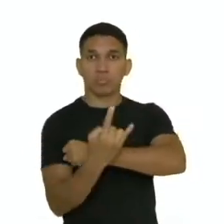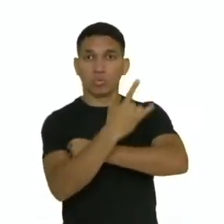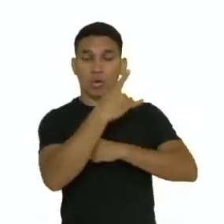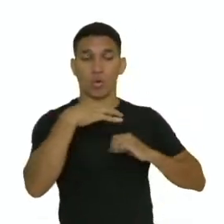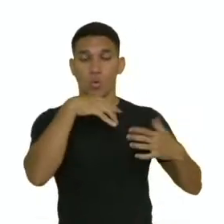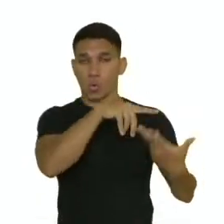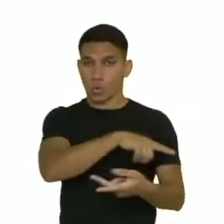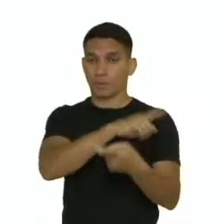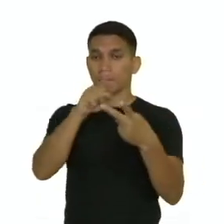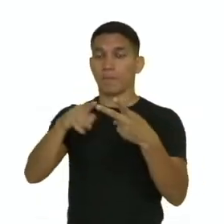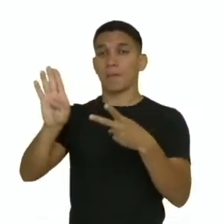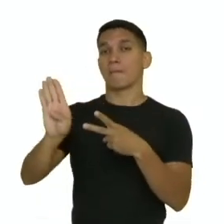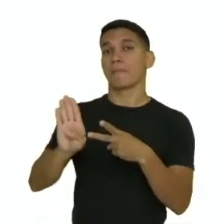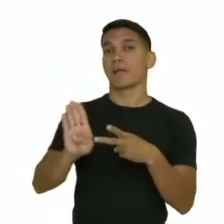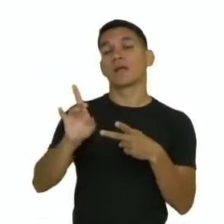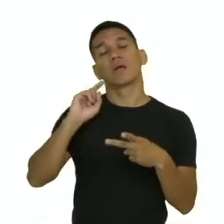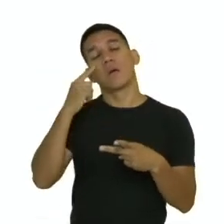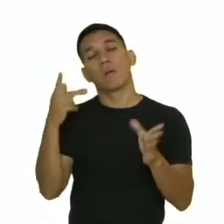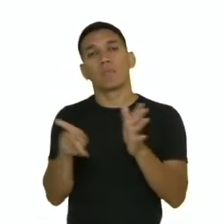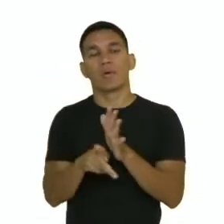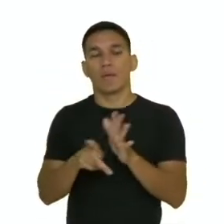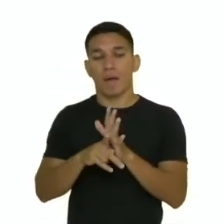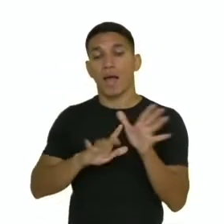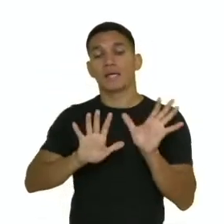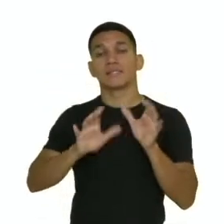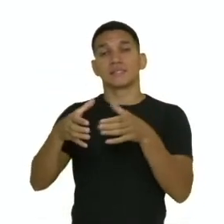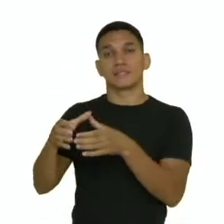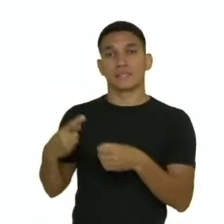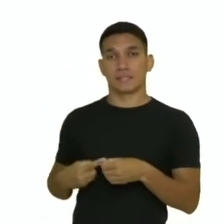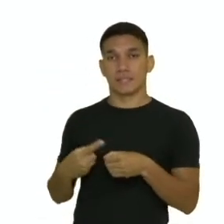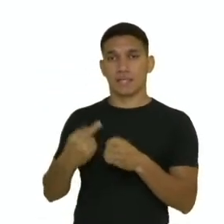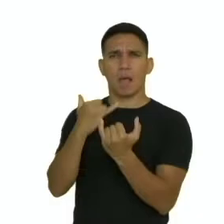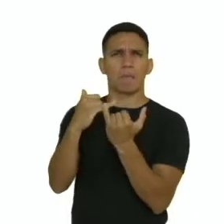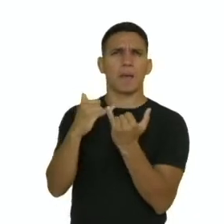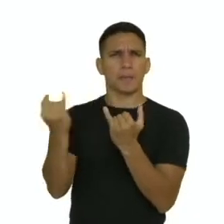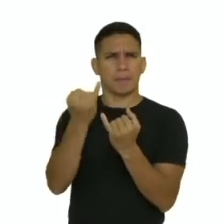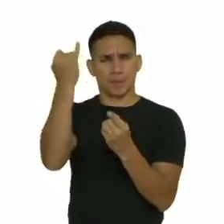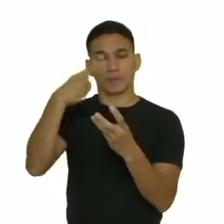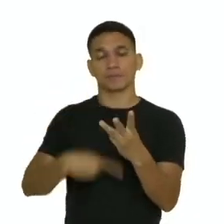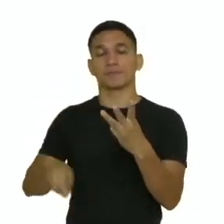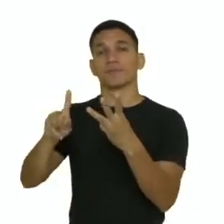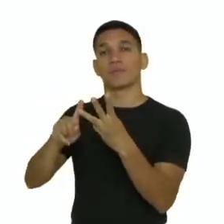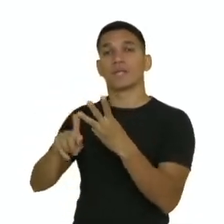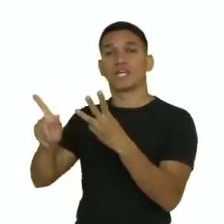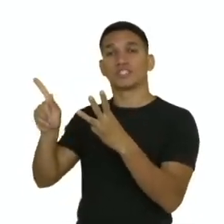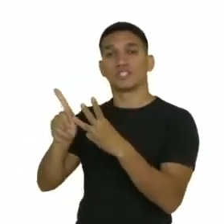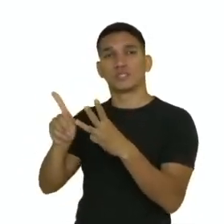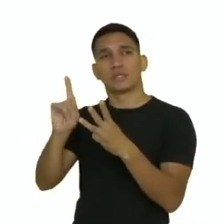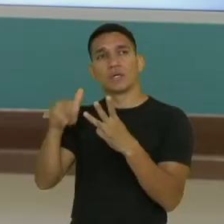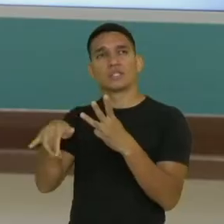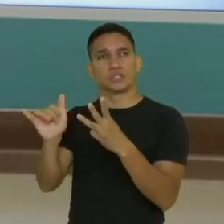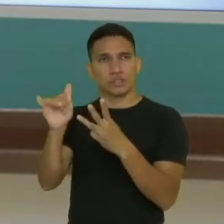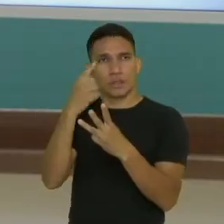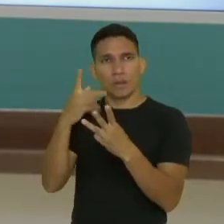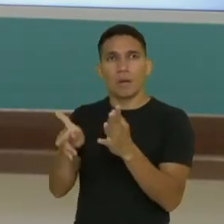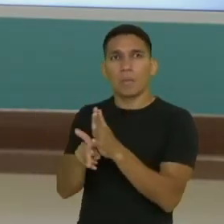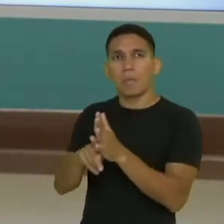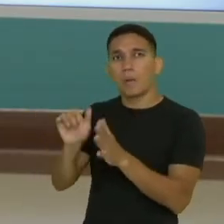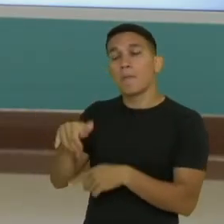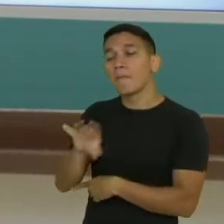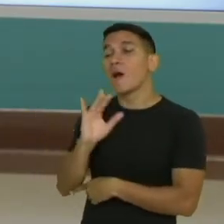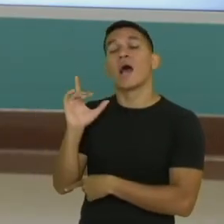mundo, o grupo beta, para as cidades globais de média importância, e o gama, para as cidades de alcance um pouco mais